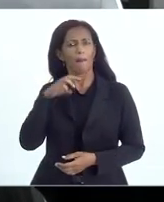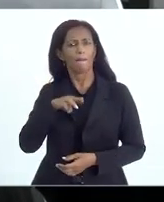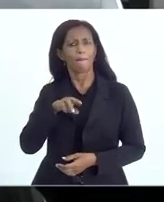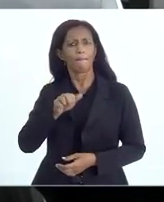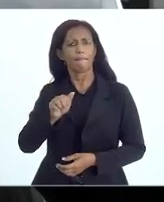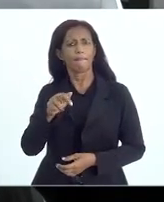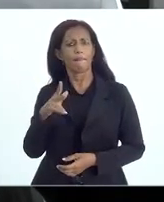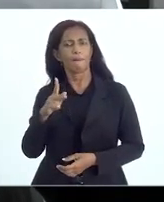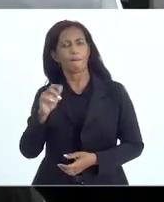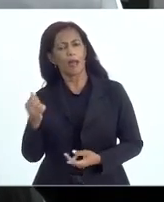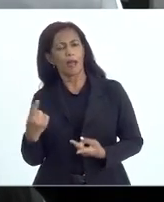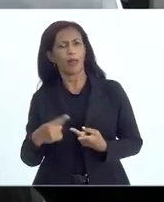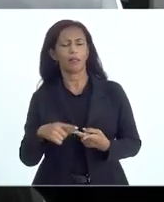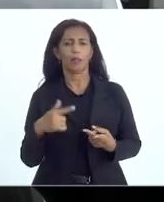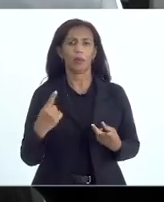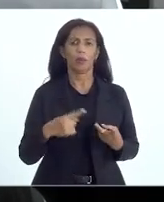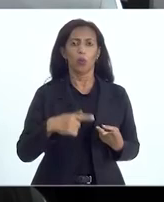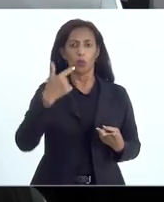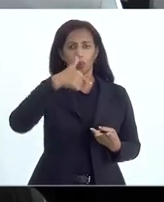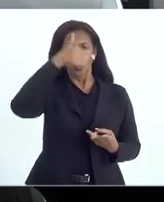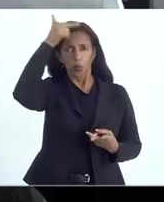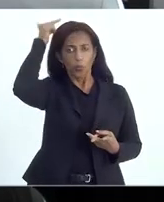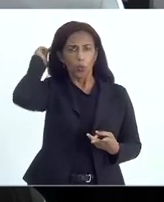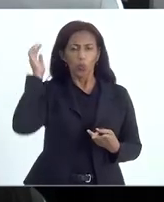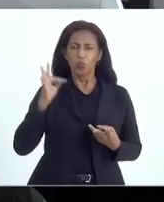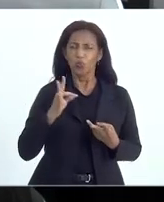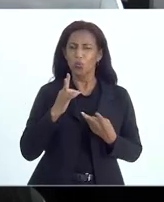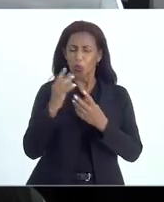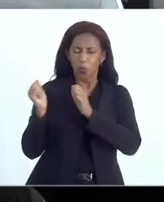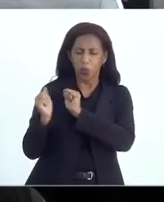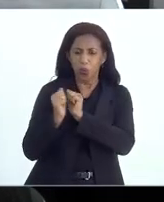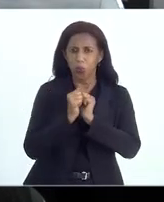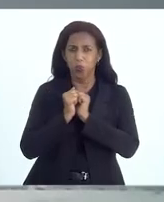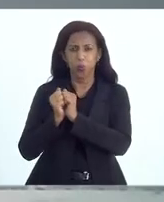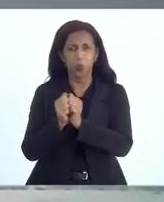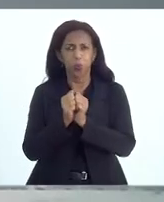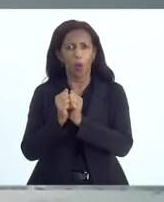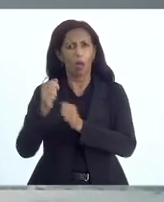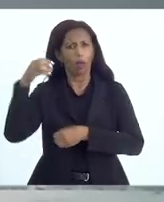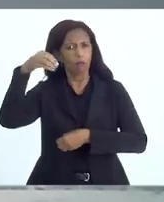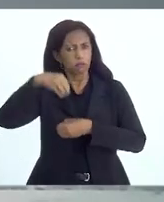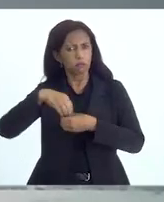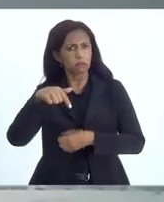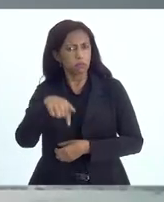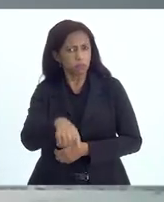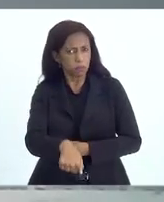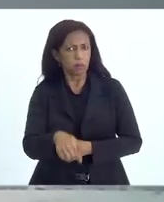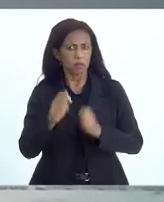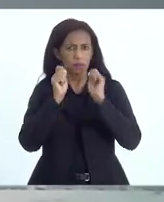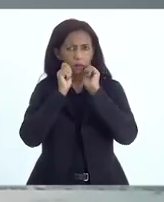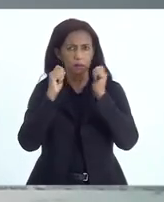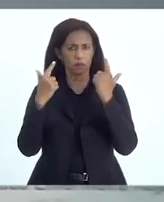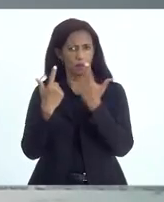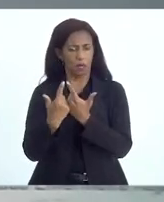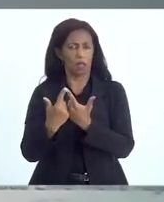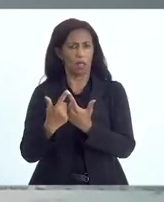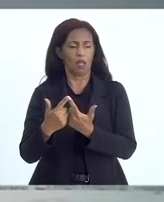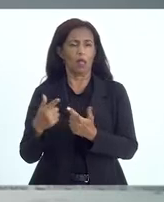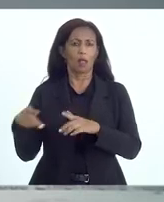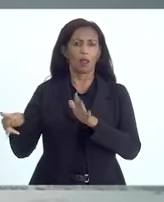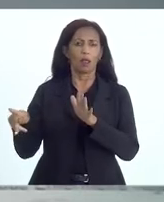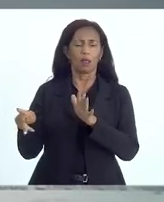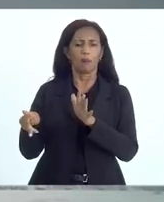quanto Deputado Luiz Paulo e todos que abraçam essa questão aqui dentro o Pacheco